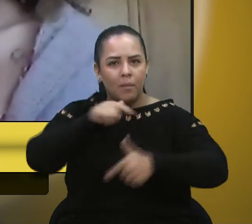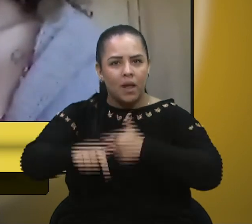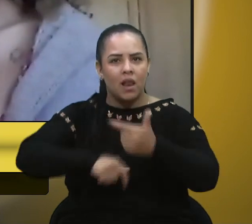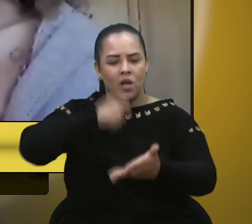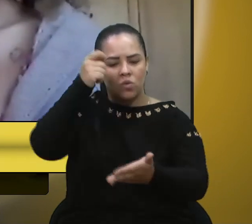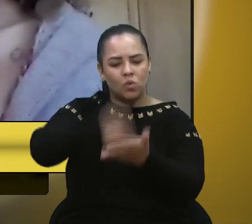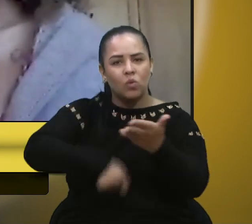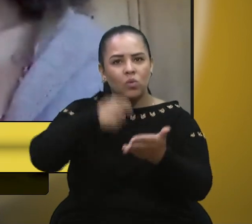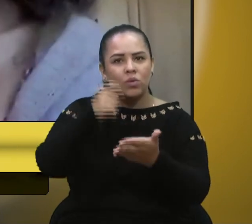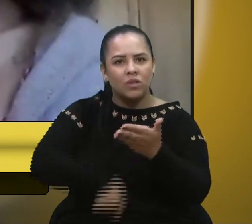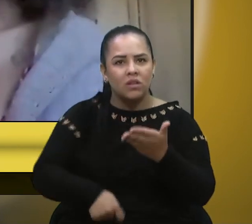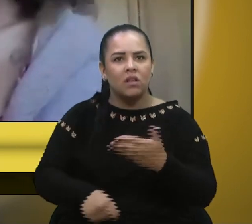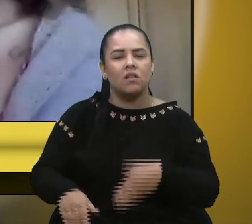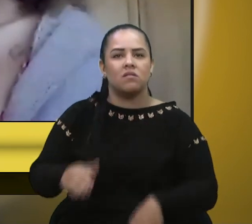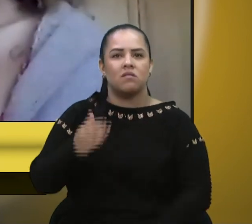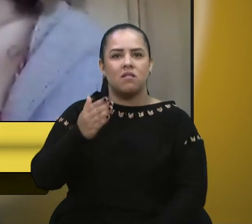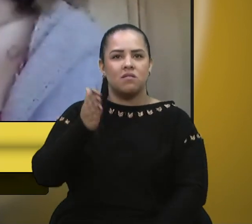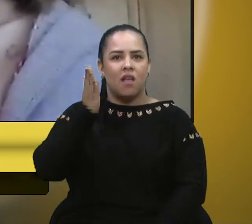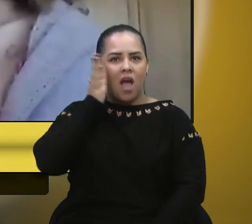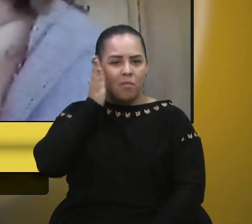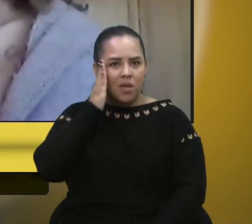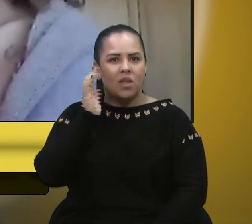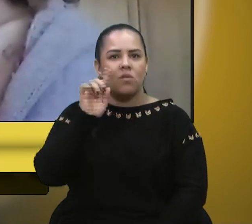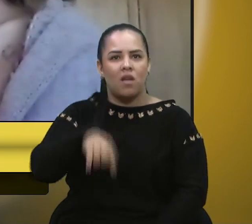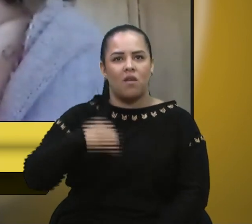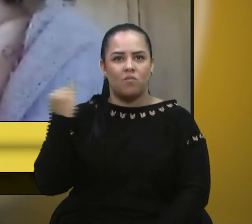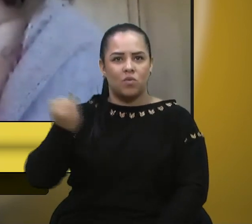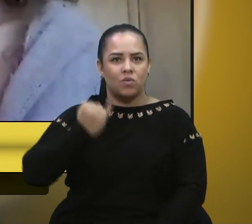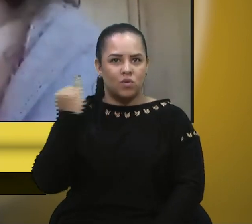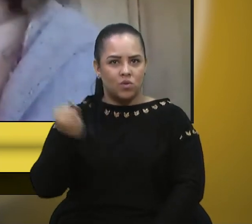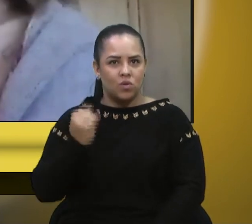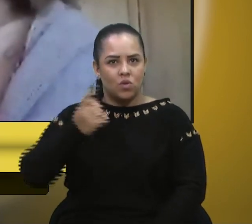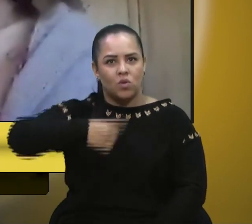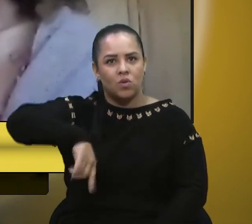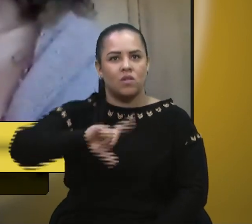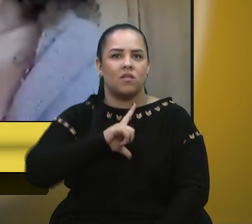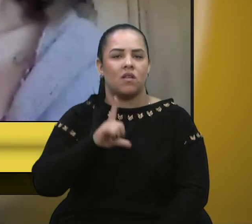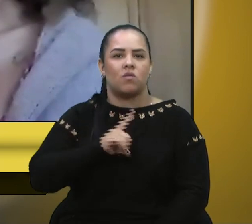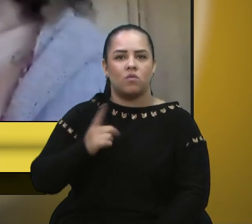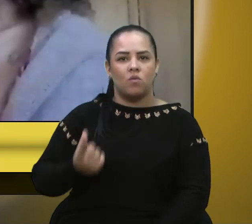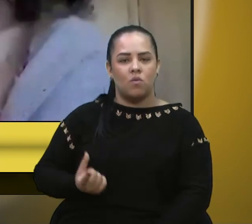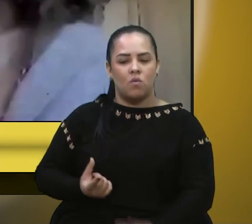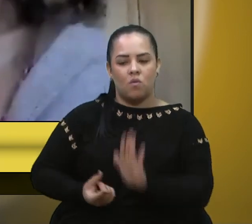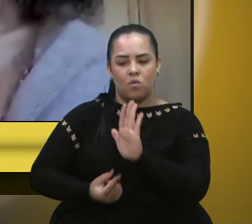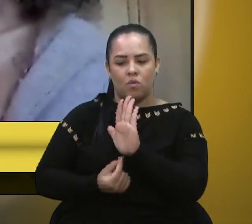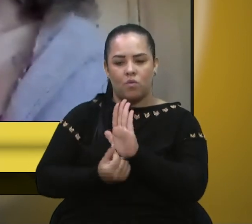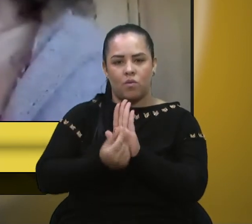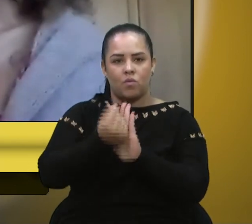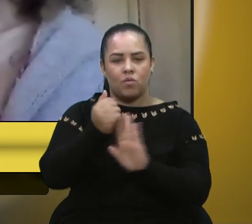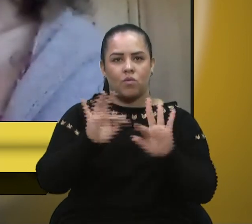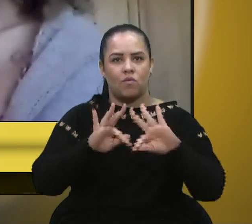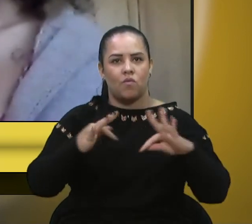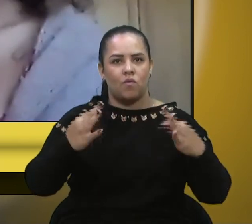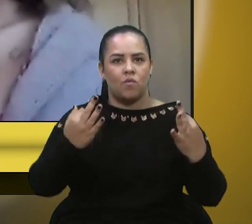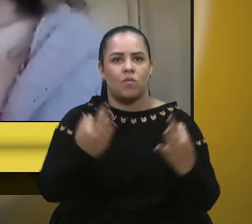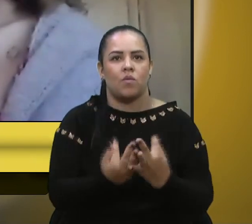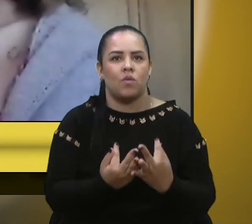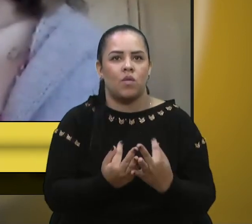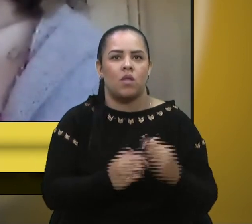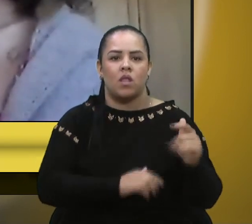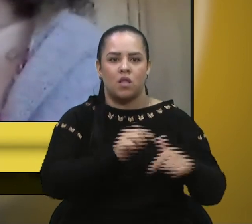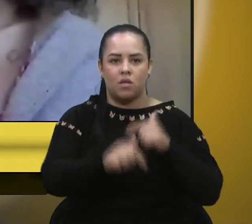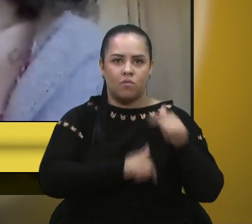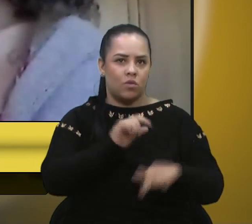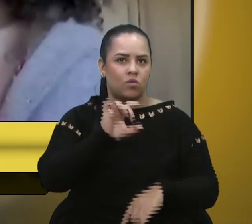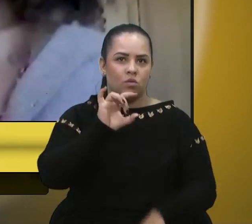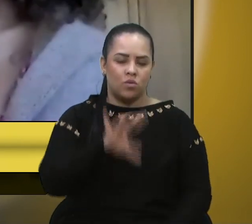que sabendo a importância que nós temos para o orçamento das nossas famílias, trabalhando apenas